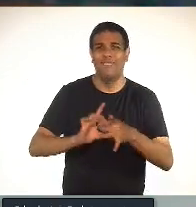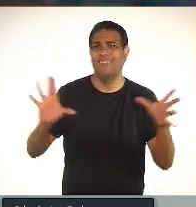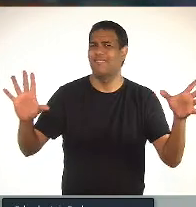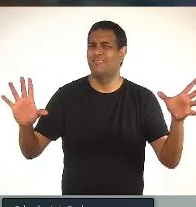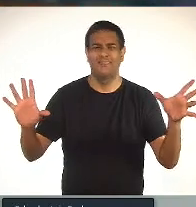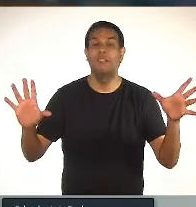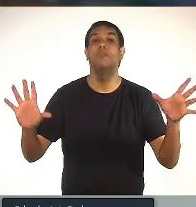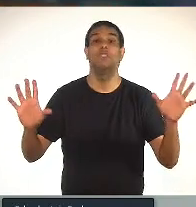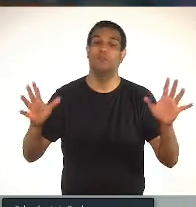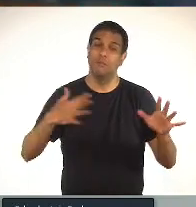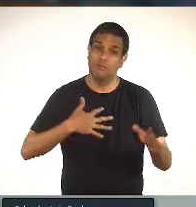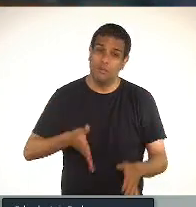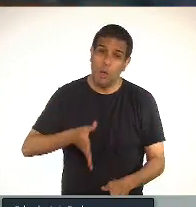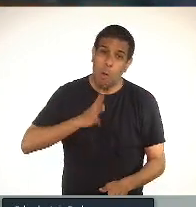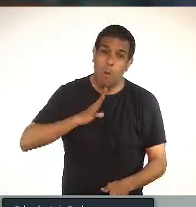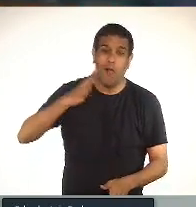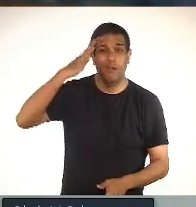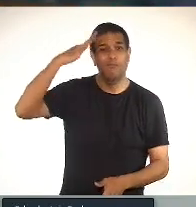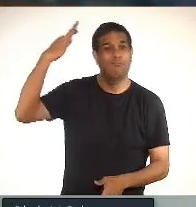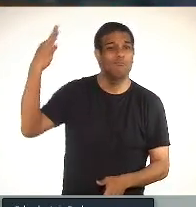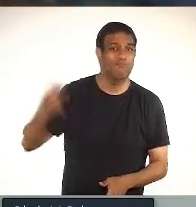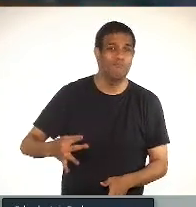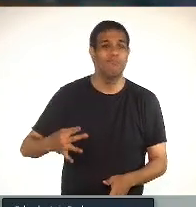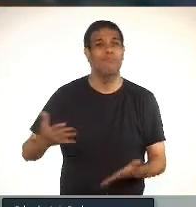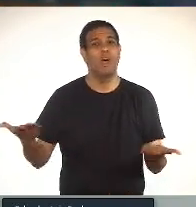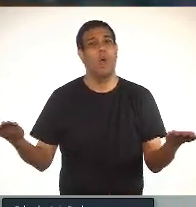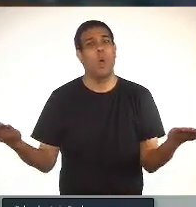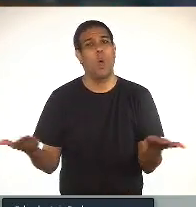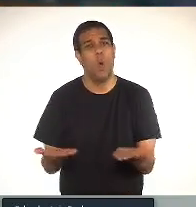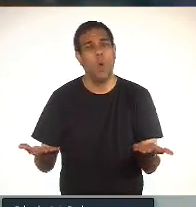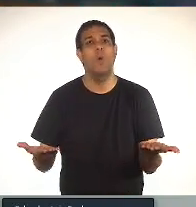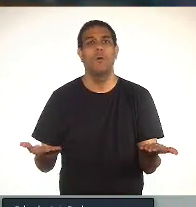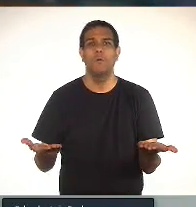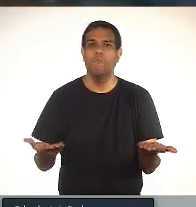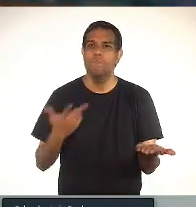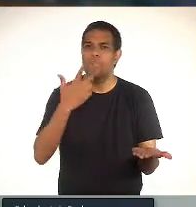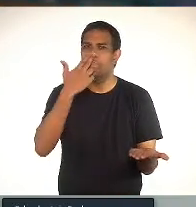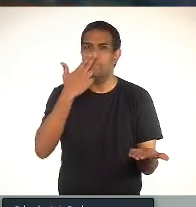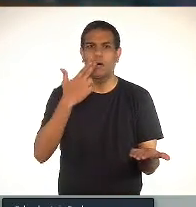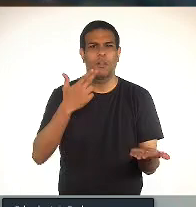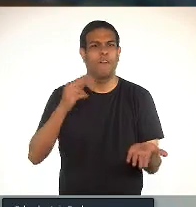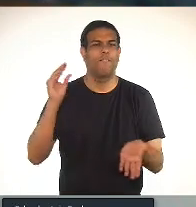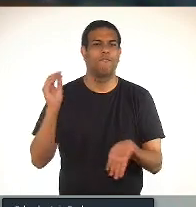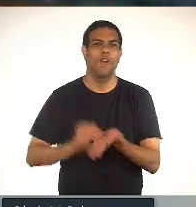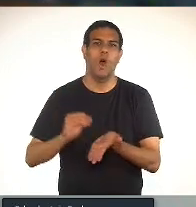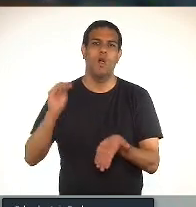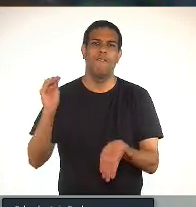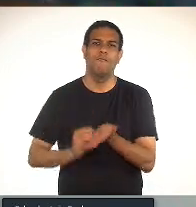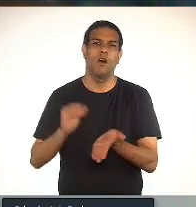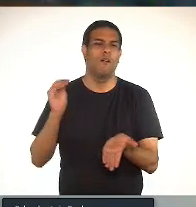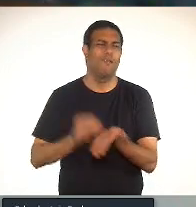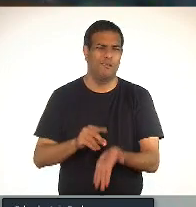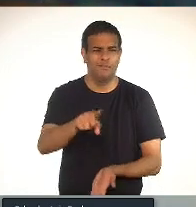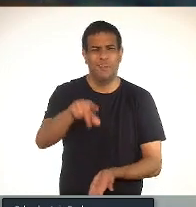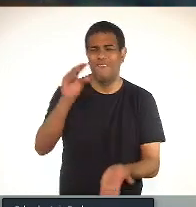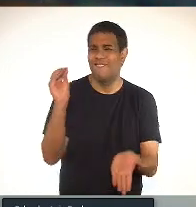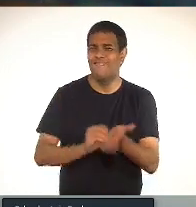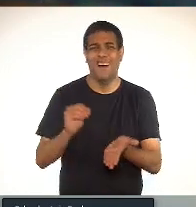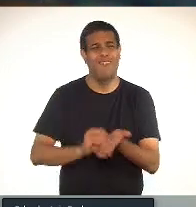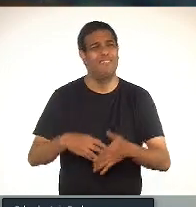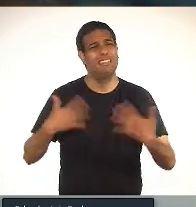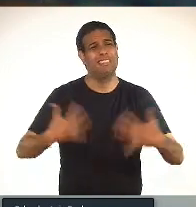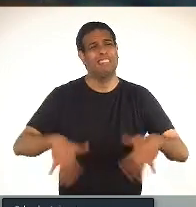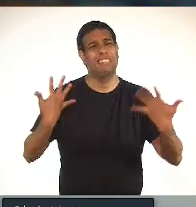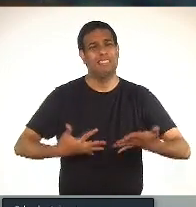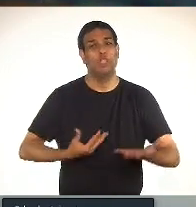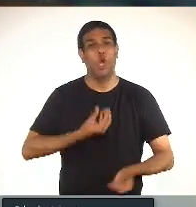Mesmo reconhecendo que nós estamos muito longe, mas muito